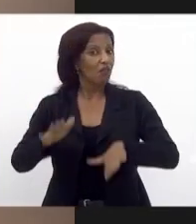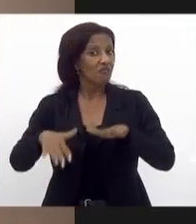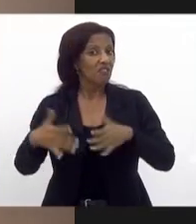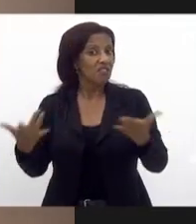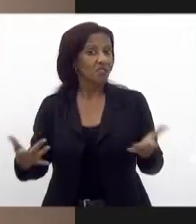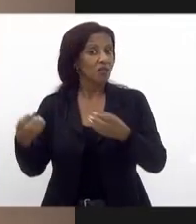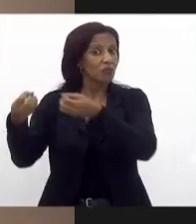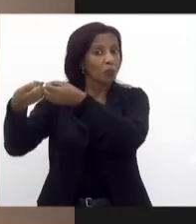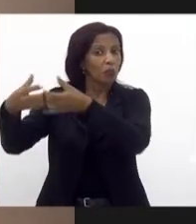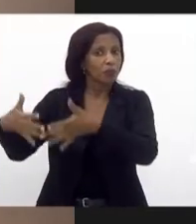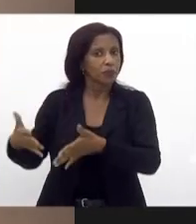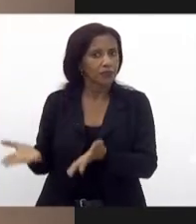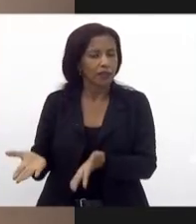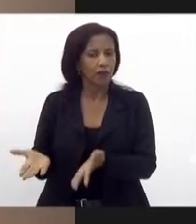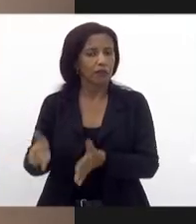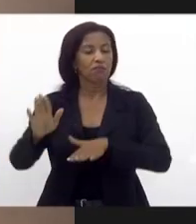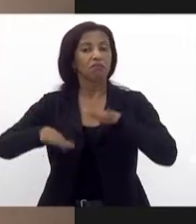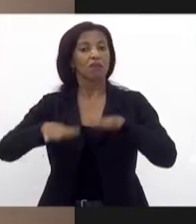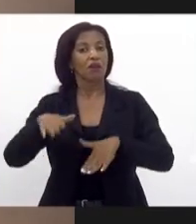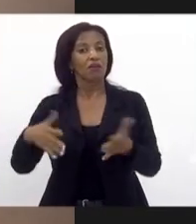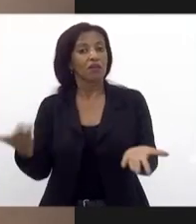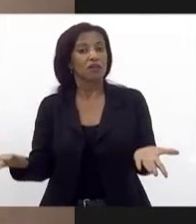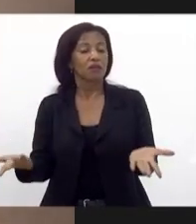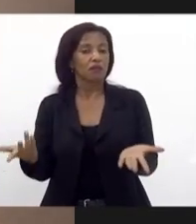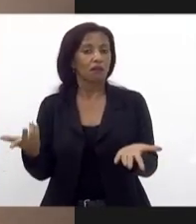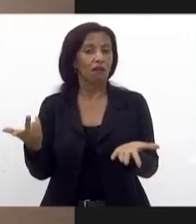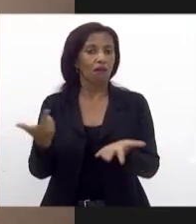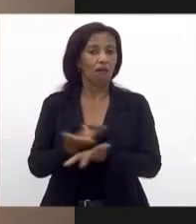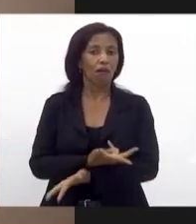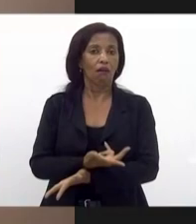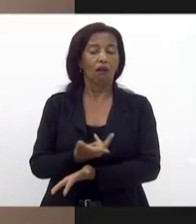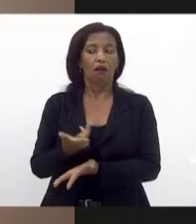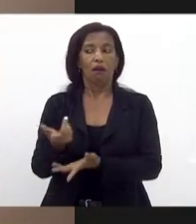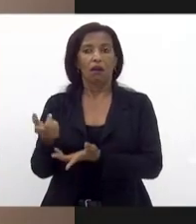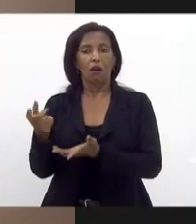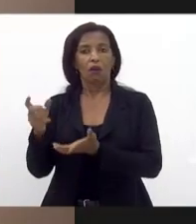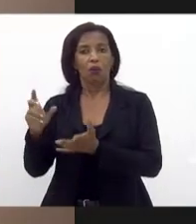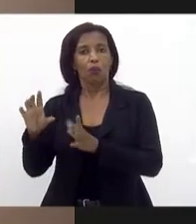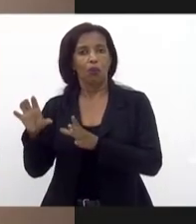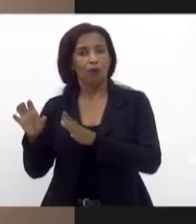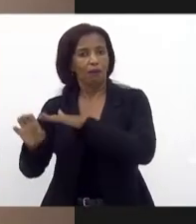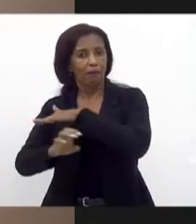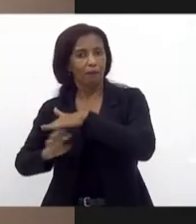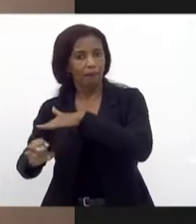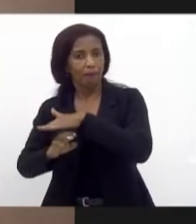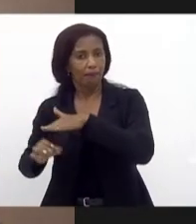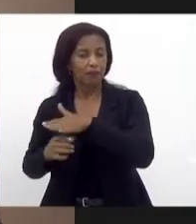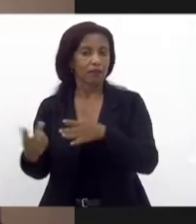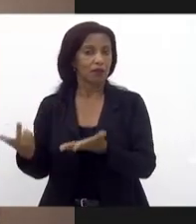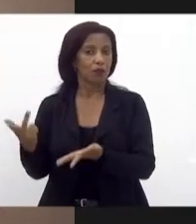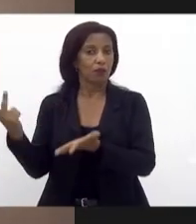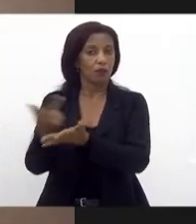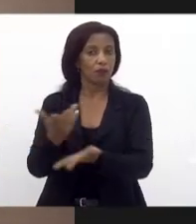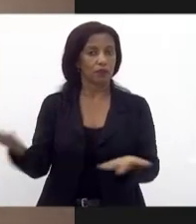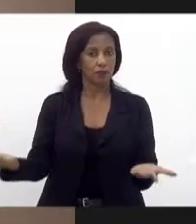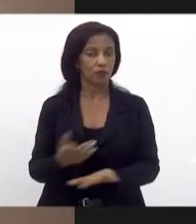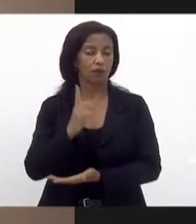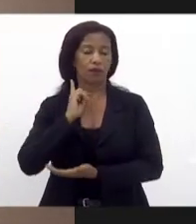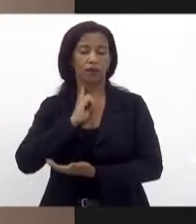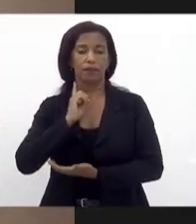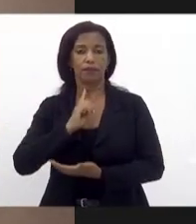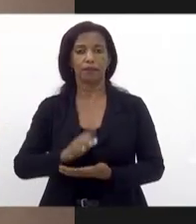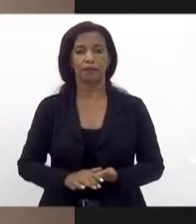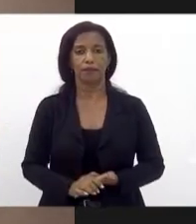tão prejudicial. Talvez até o concessionário do Galeão, como aconteceu agora em Minas